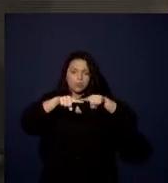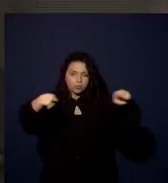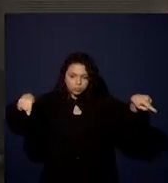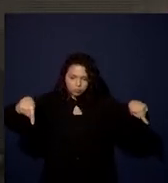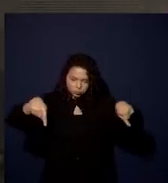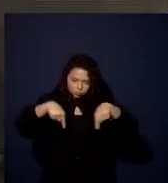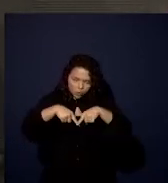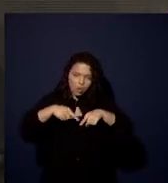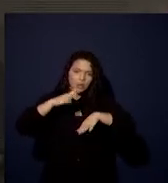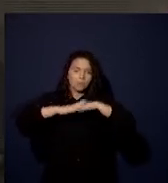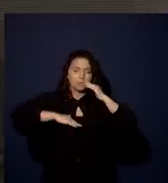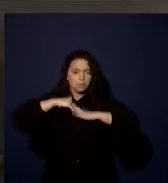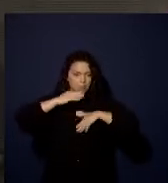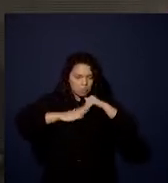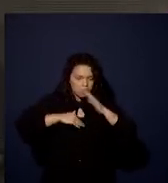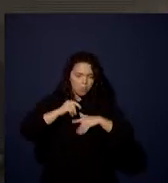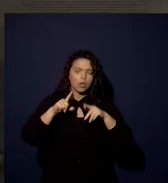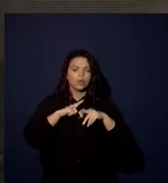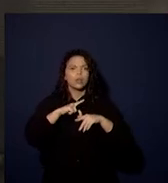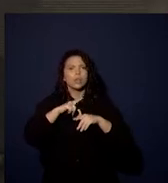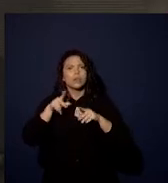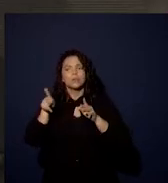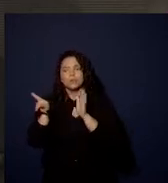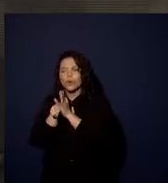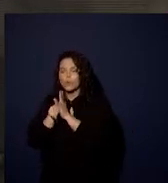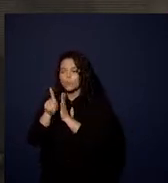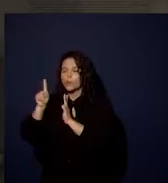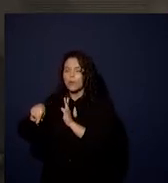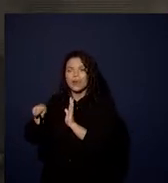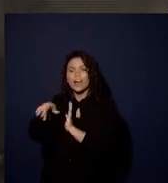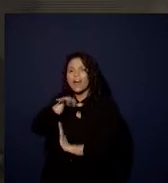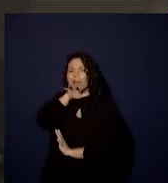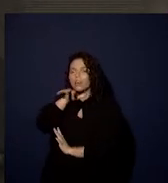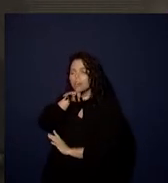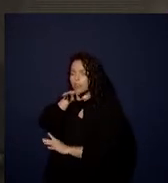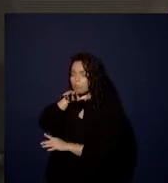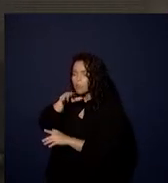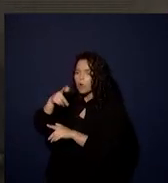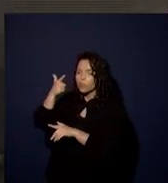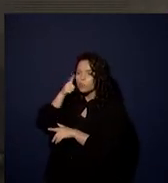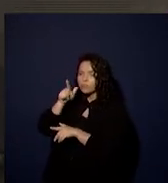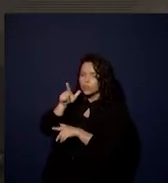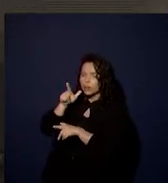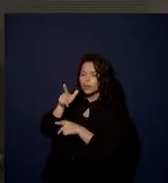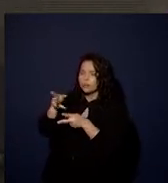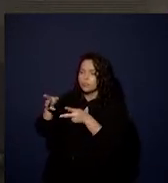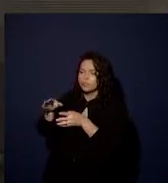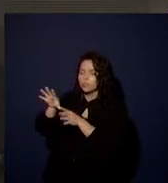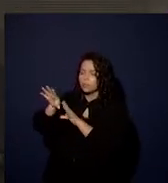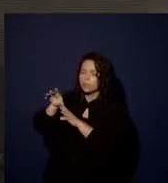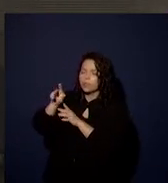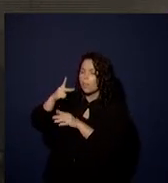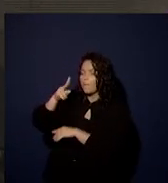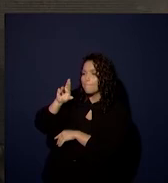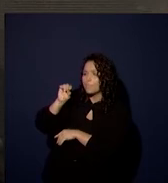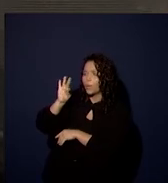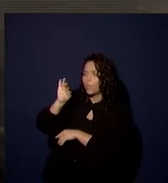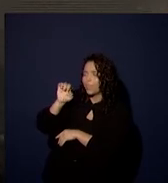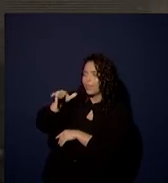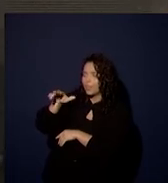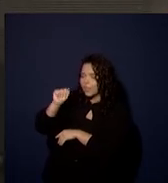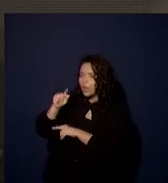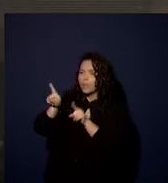os produtores é de proteína você tem muitas coisas mas realmente Todo o